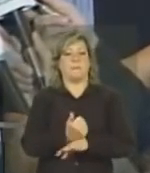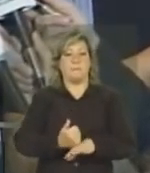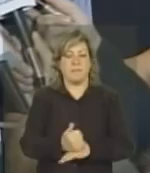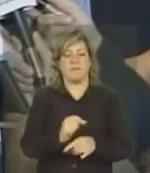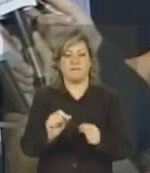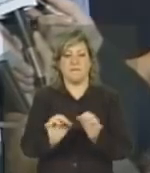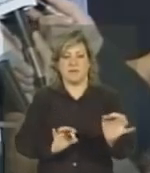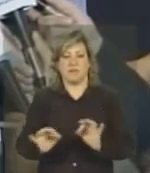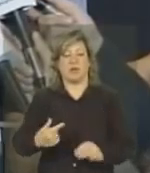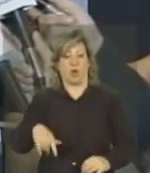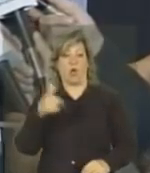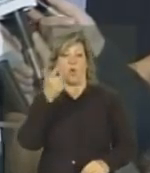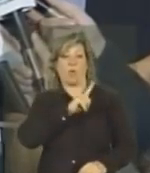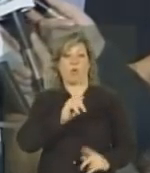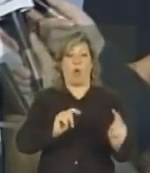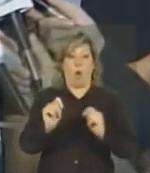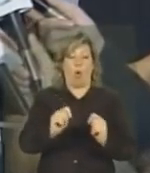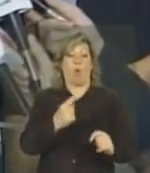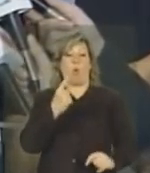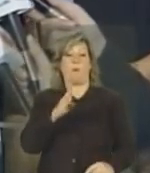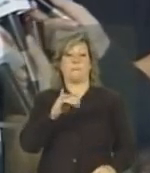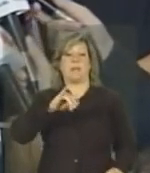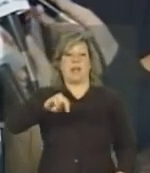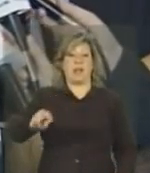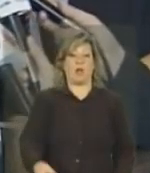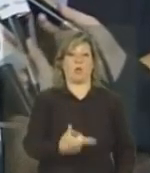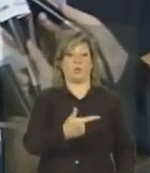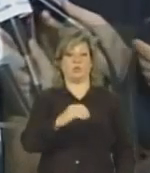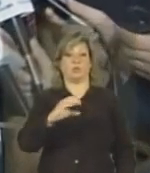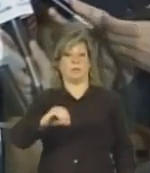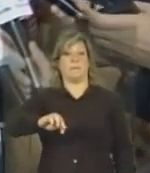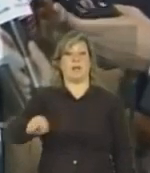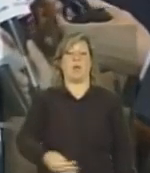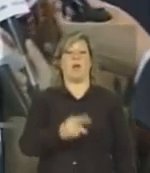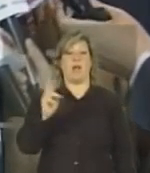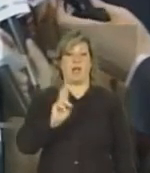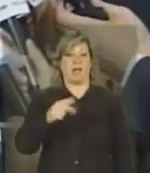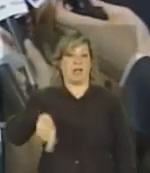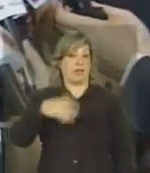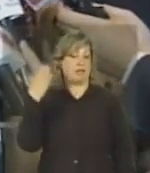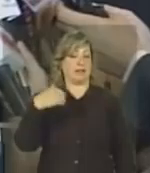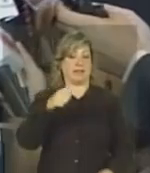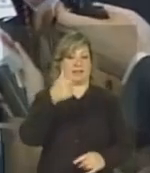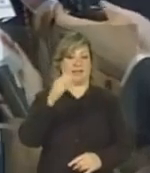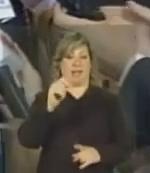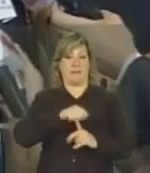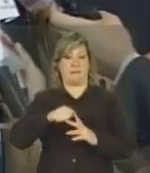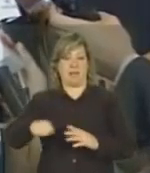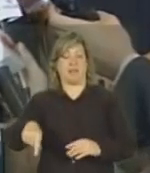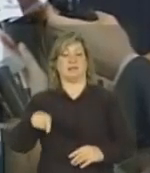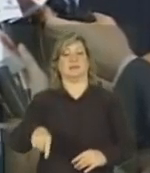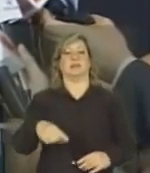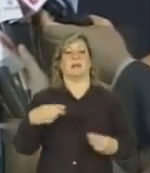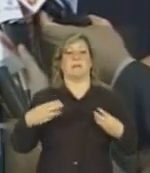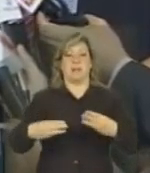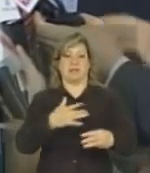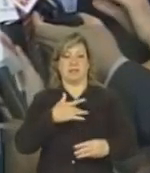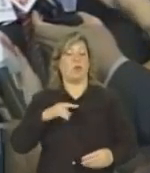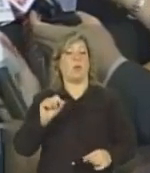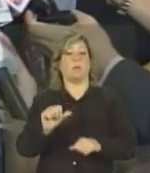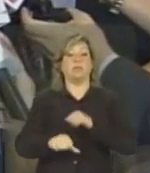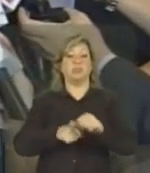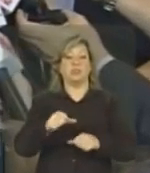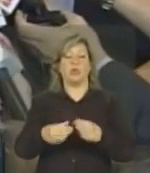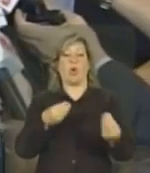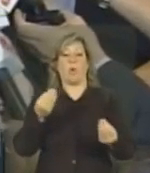Nós conseguimos economizar 1 bilhão e 200 milhões de reais nesses 10 meses do Ministério da Saúde, mudando a forma de